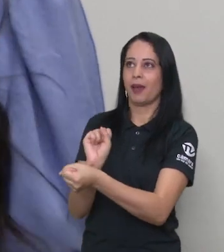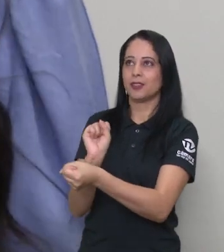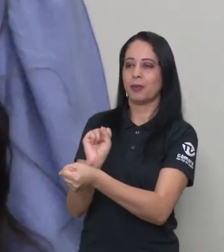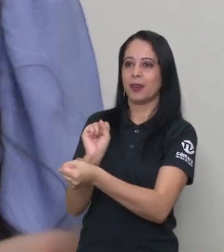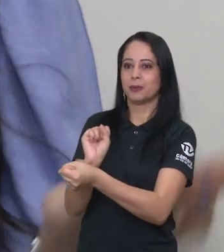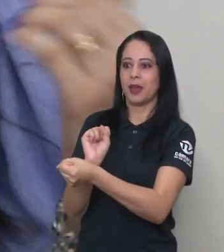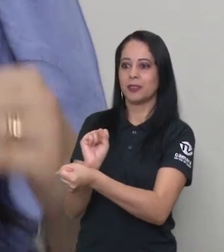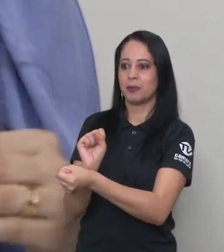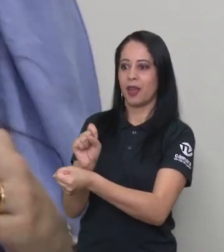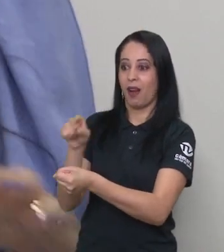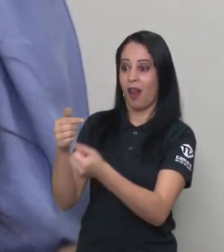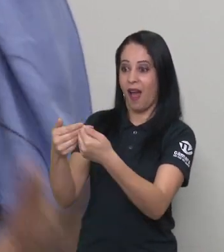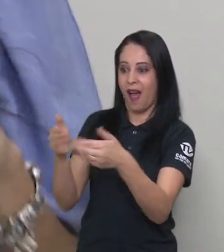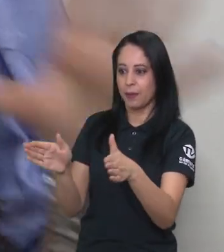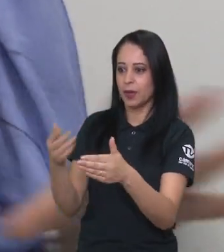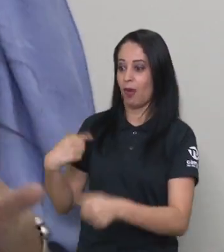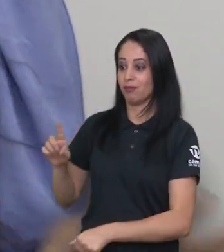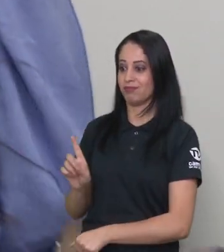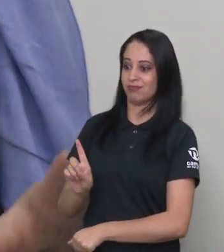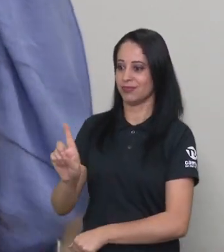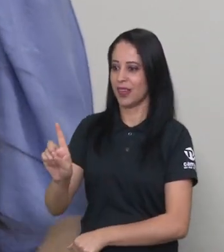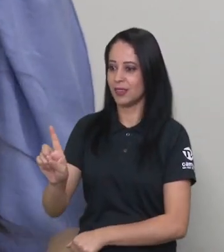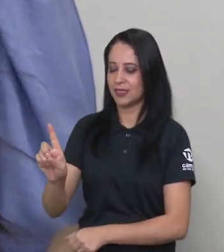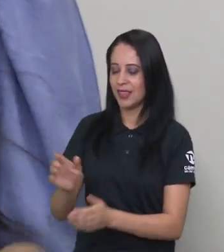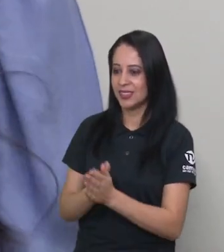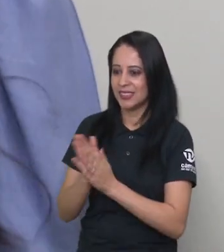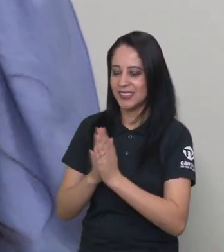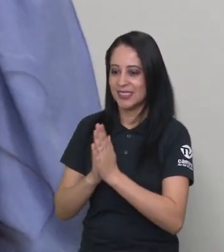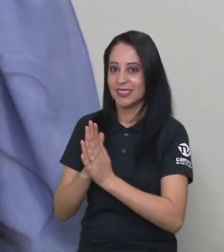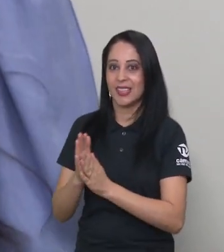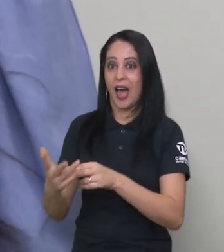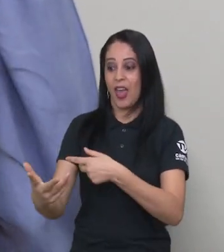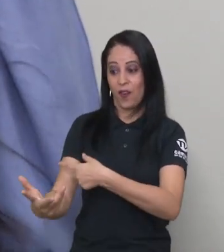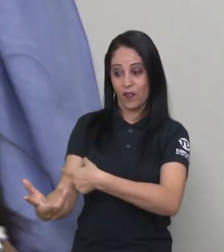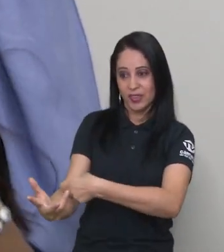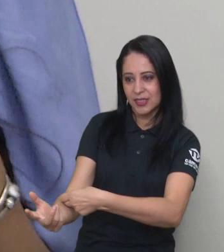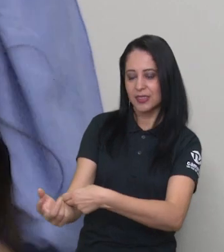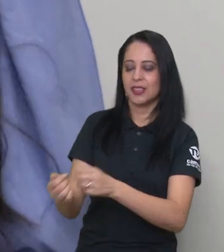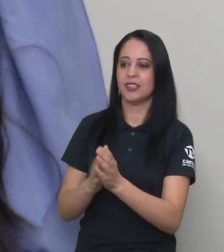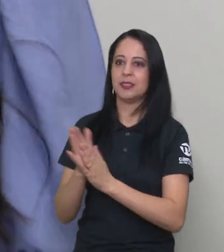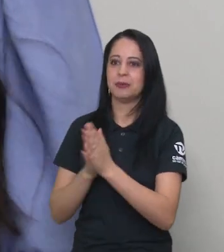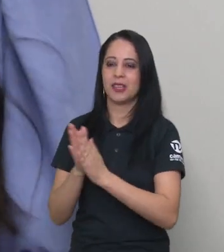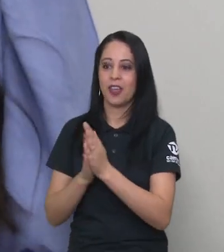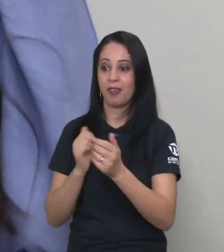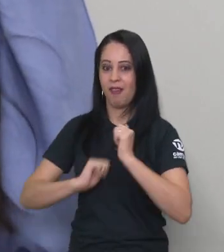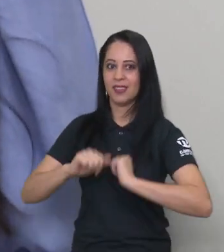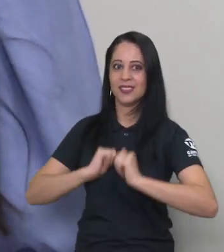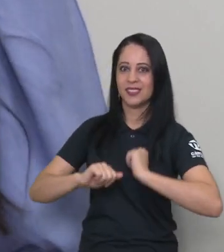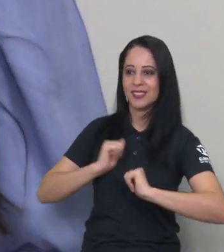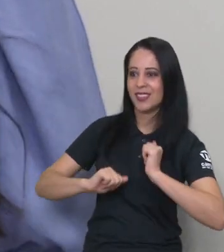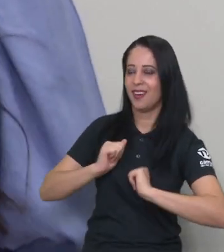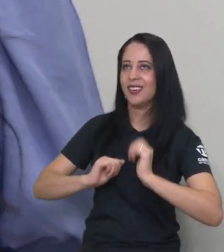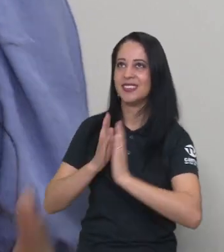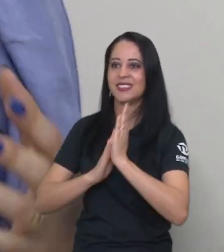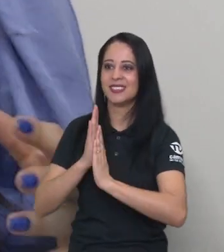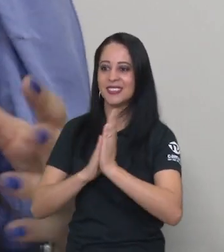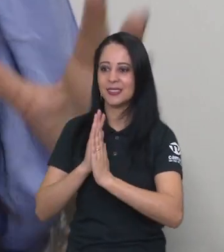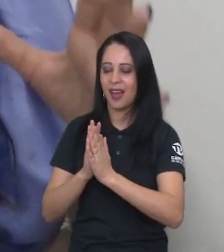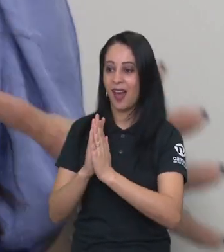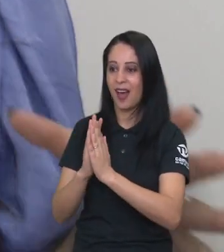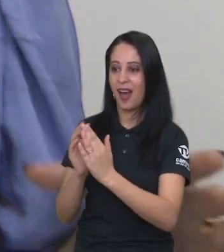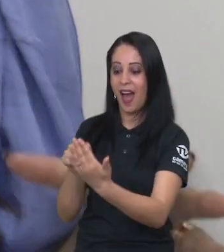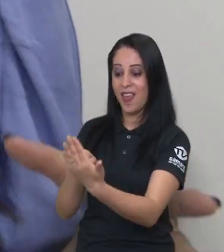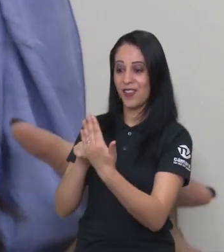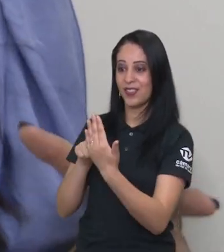fiz o exame, chegamos em casa, ficamos toda hora olhando para ver se saiu o resultado. E na hora que saiu o resultado, nós fizemos uma reunião